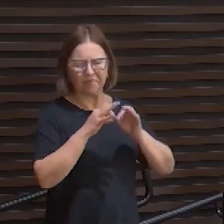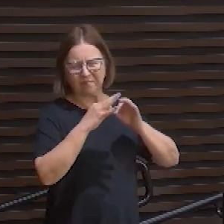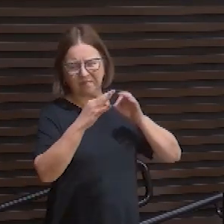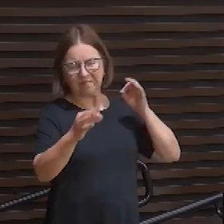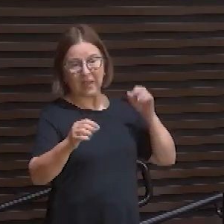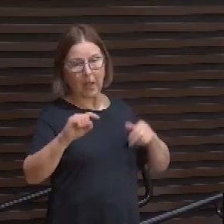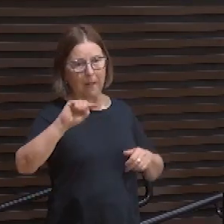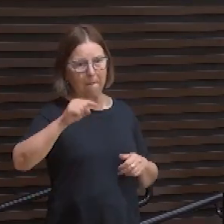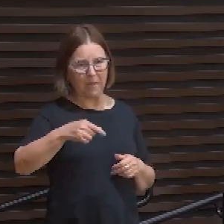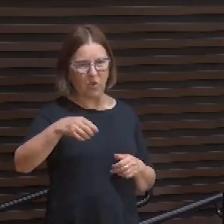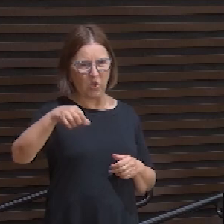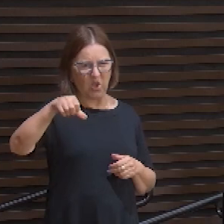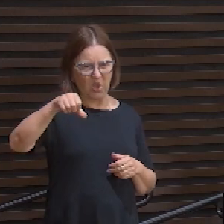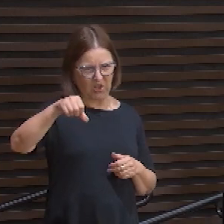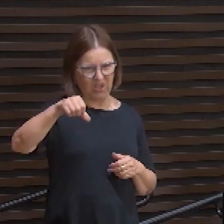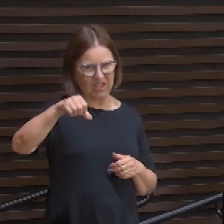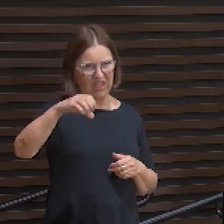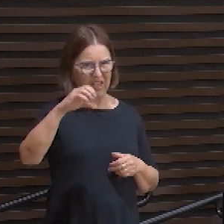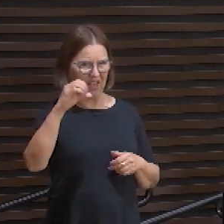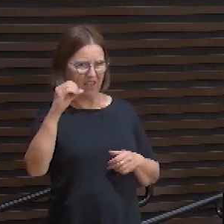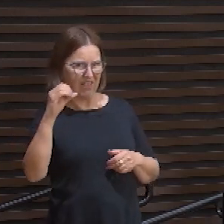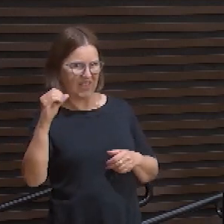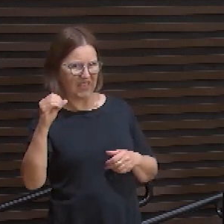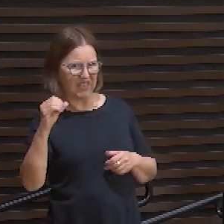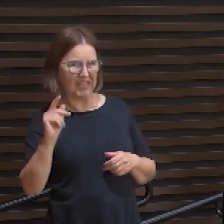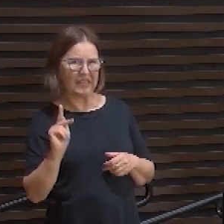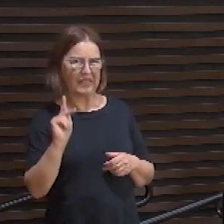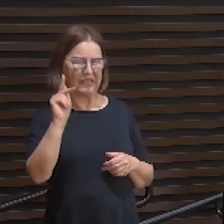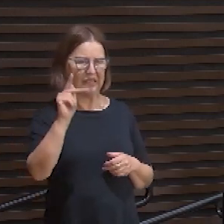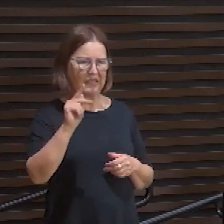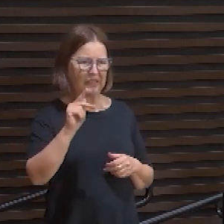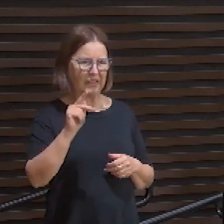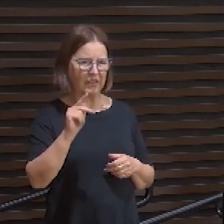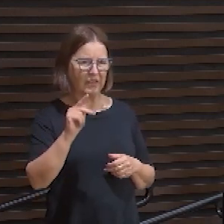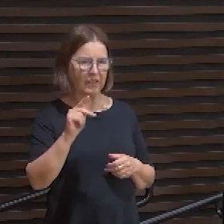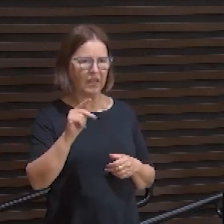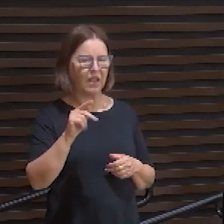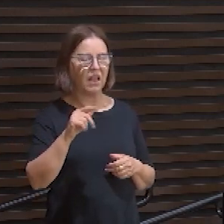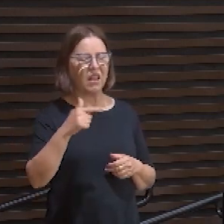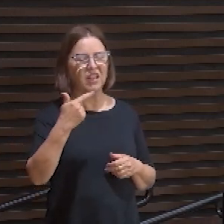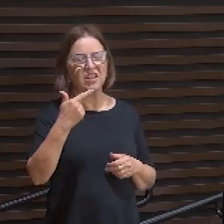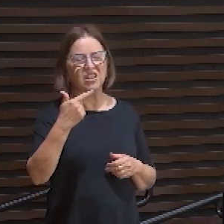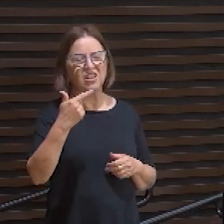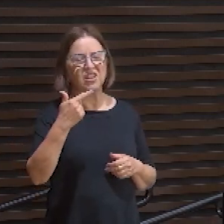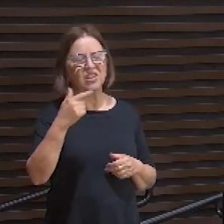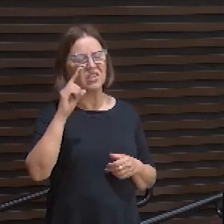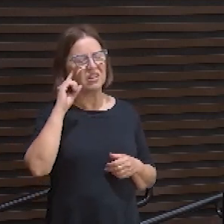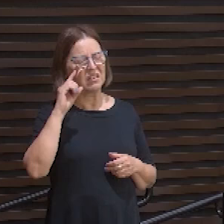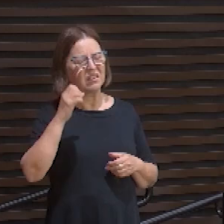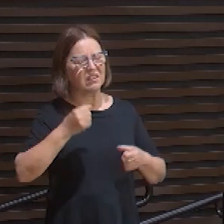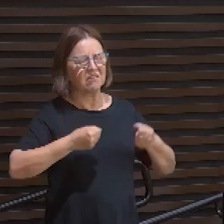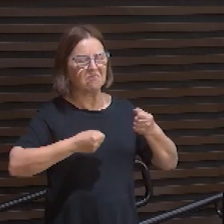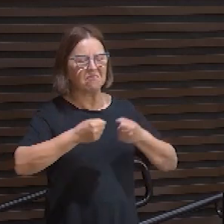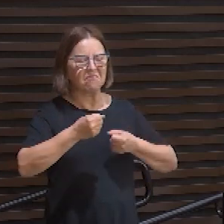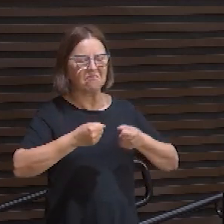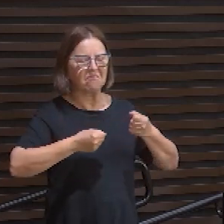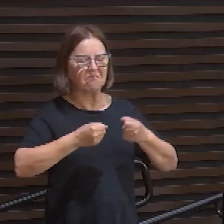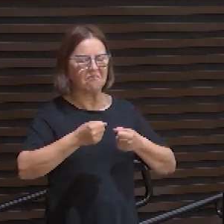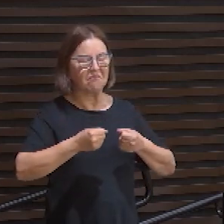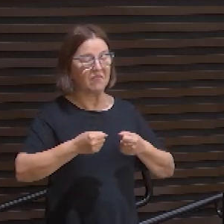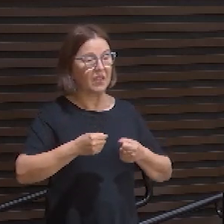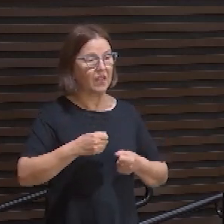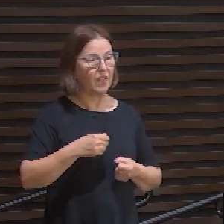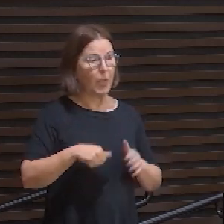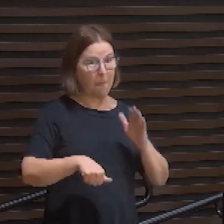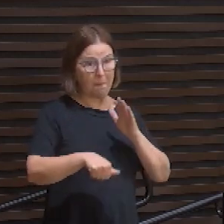1.900 e tantos quilômetros, dirigindo 2 dias de direção. E eu ia, a primeira vez